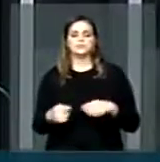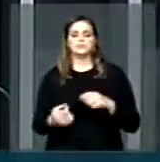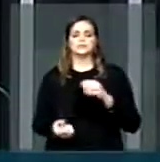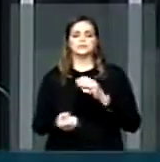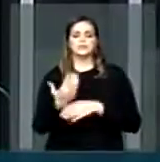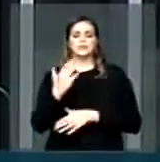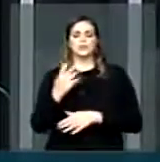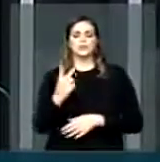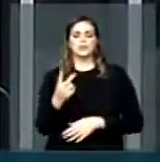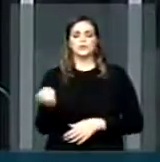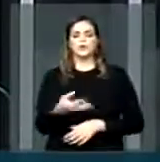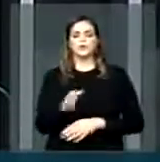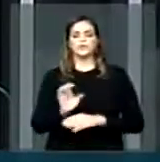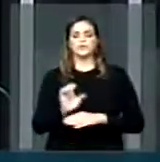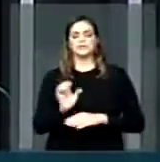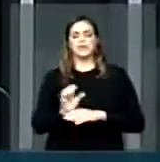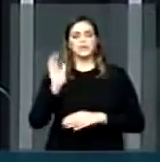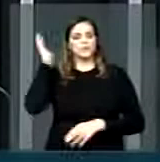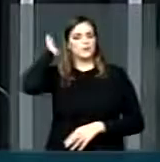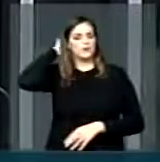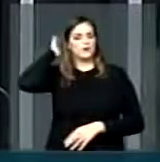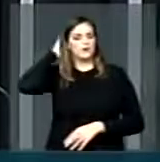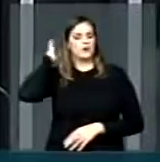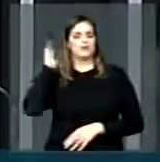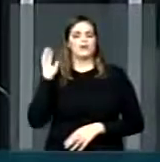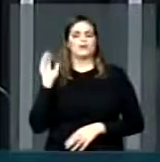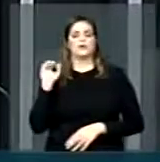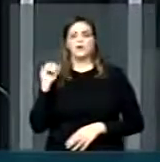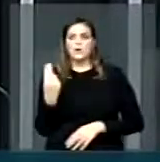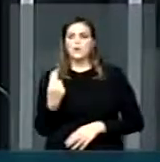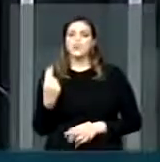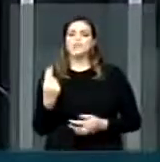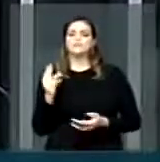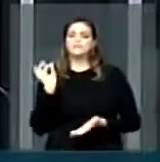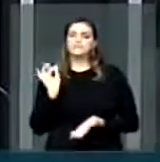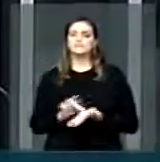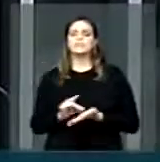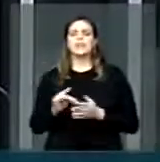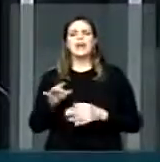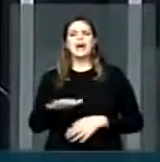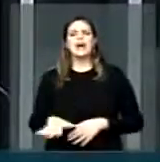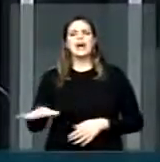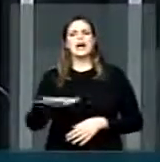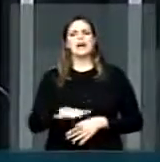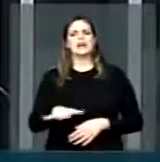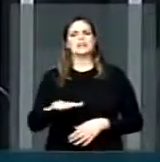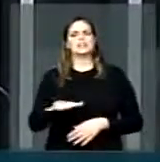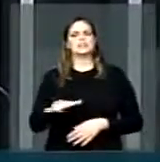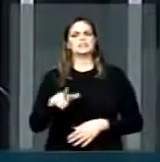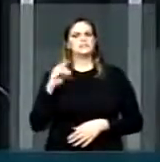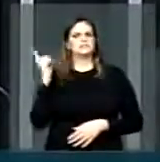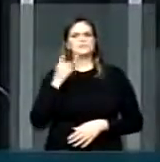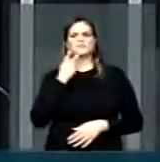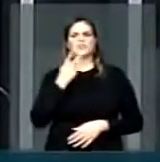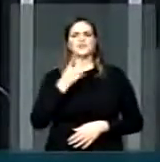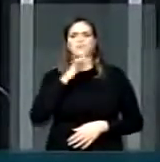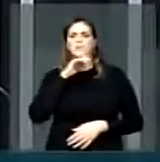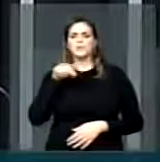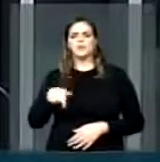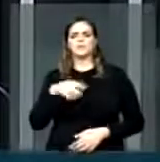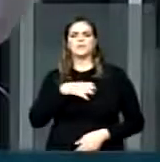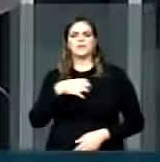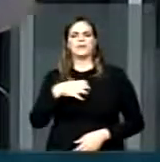a emancipação daquela área que é considerada podre lá da Bahia, o Além